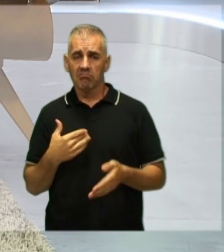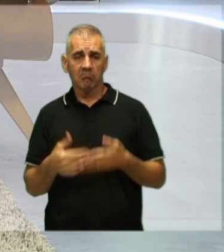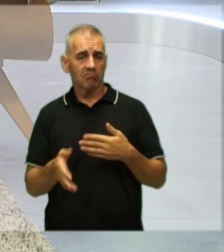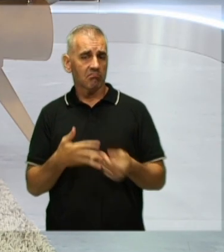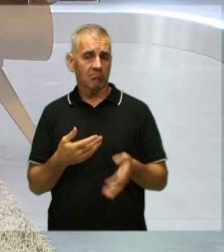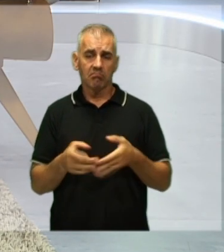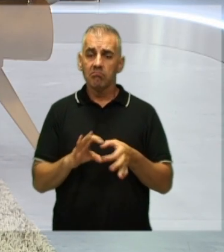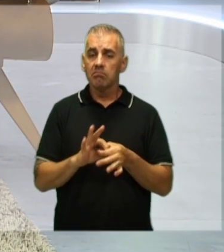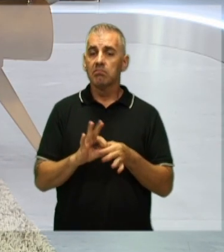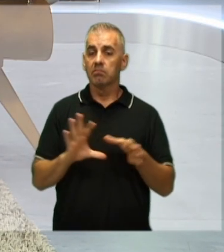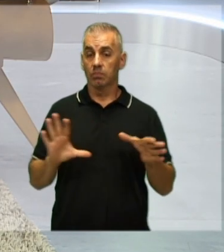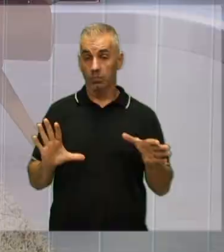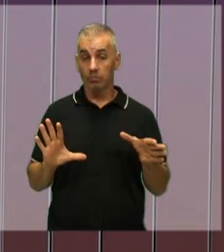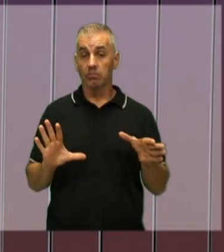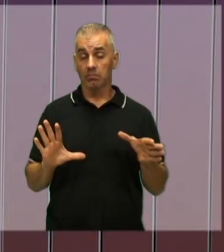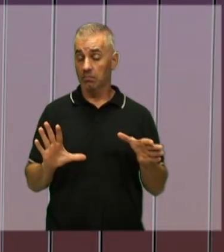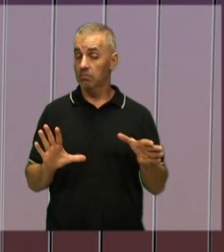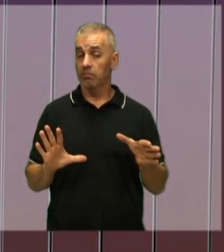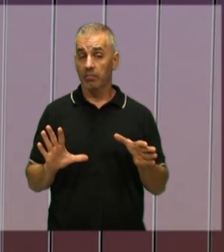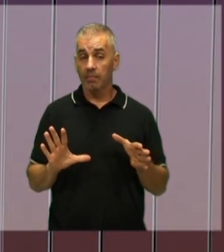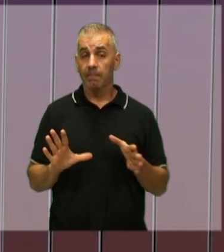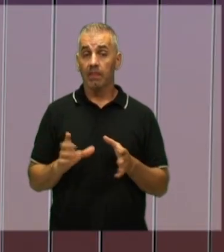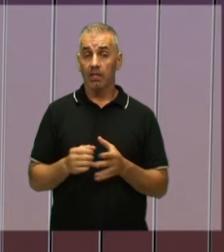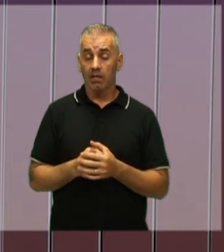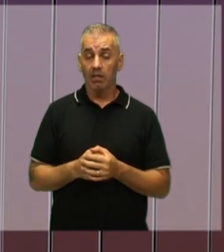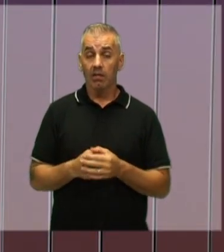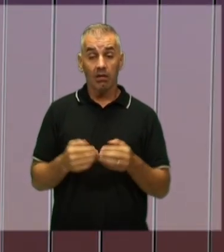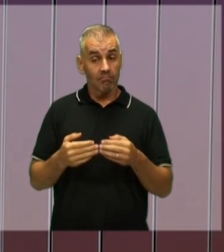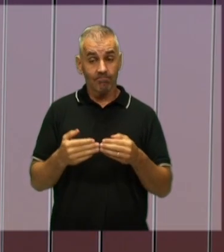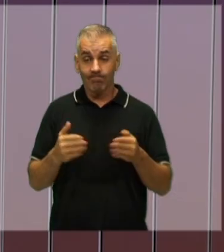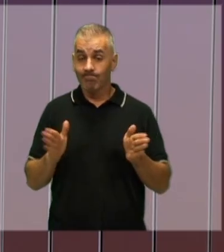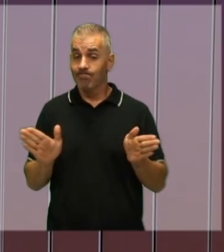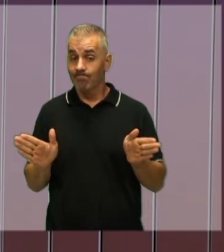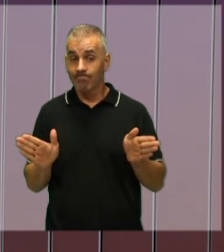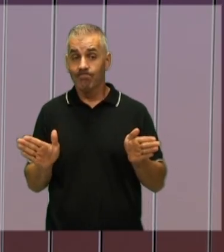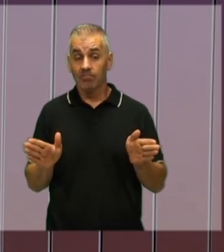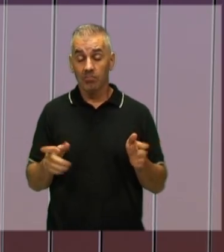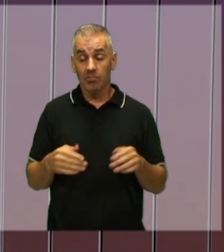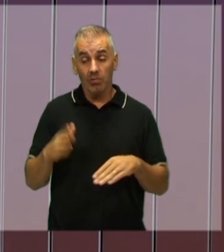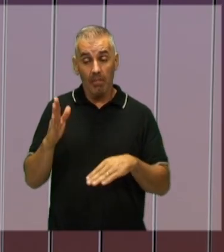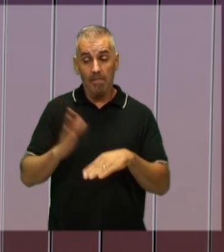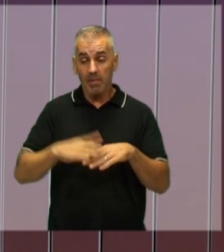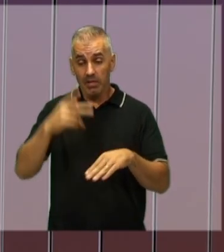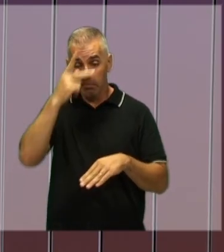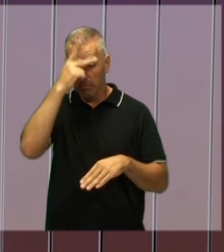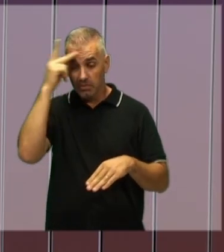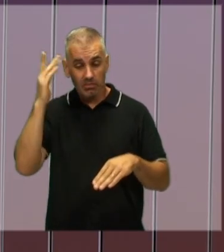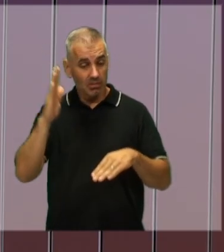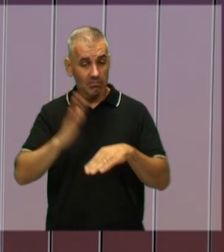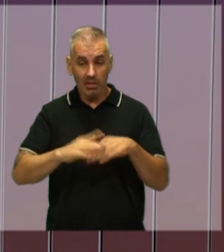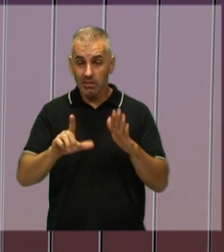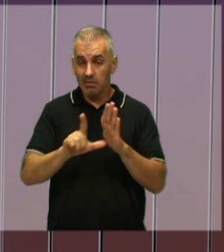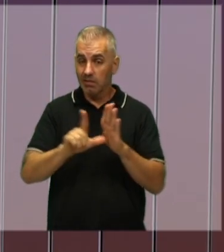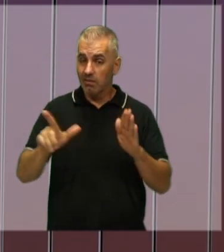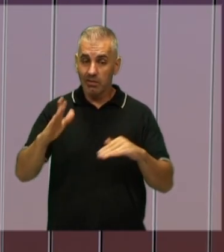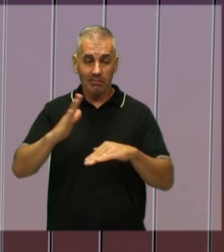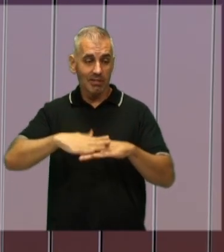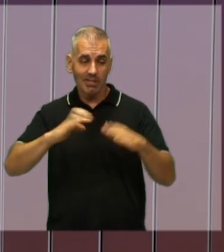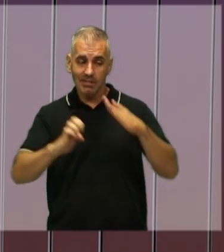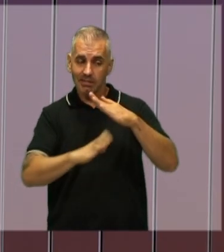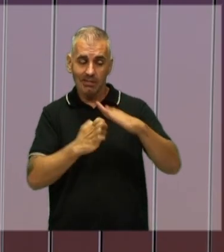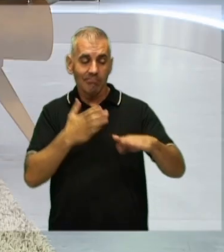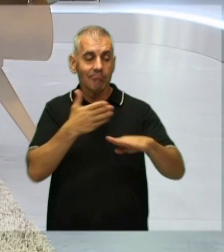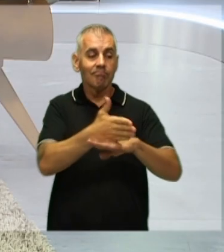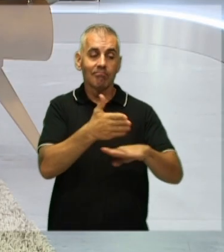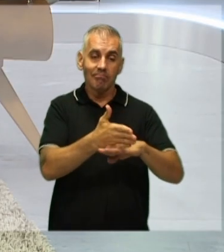mais aberto? Assim? Não, o critério é o mais aberto possível, né? Quanto mais pessoas, quanto mais lojistas participarem,